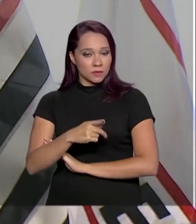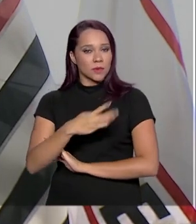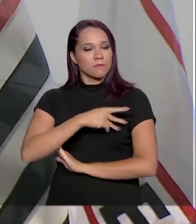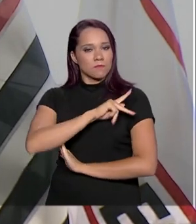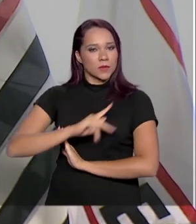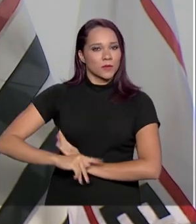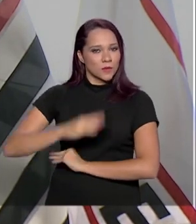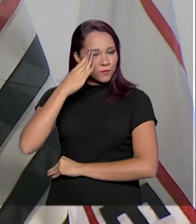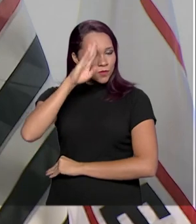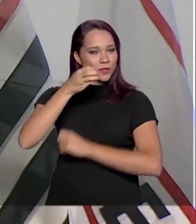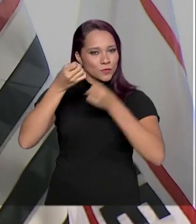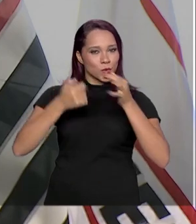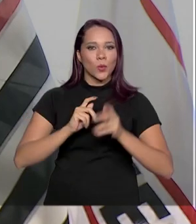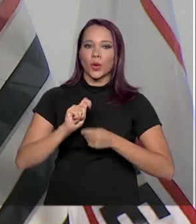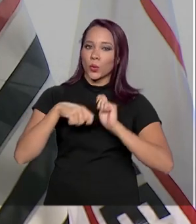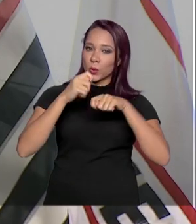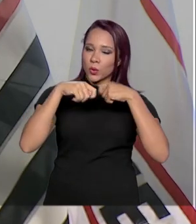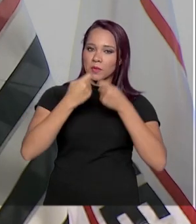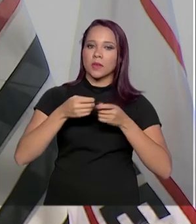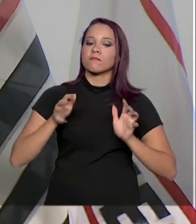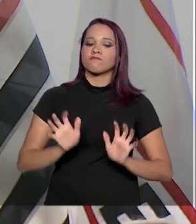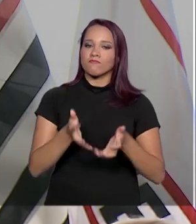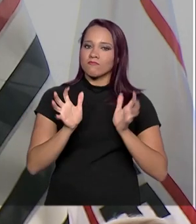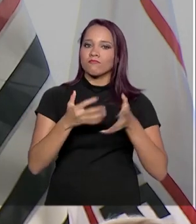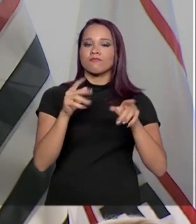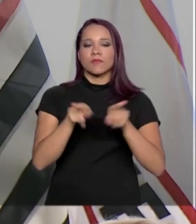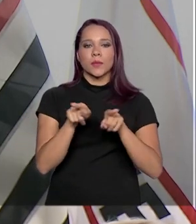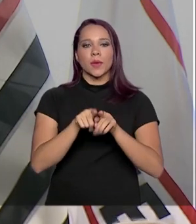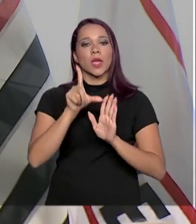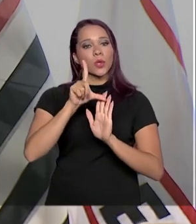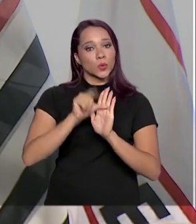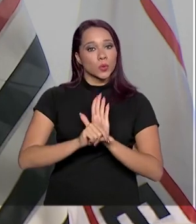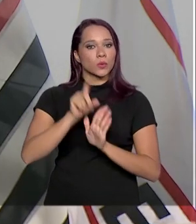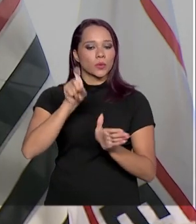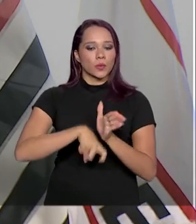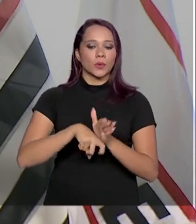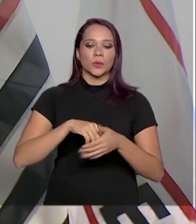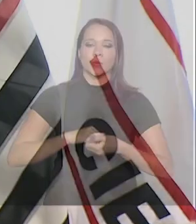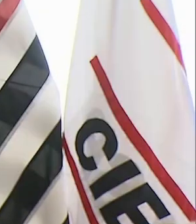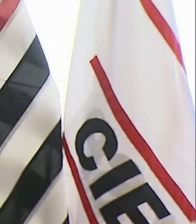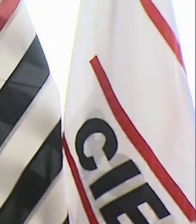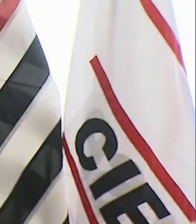falou sobre economia, investimentos e redução de impostos.